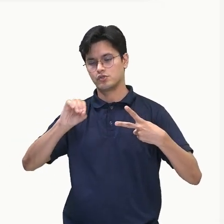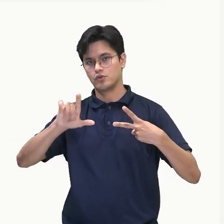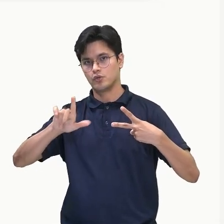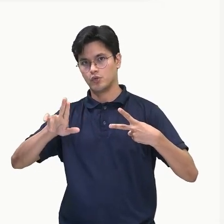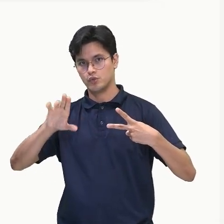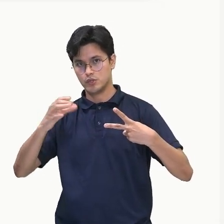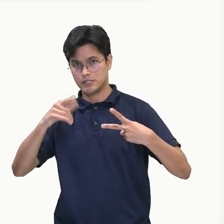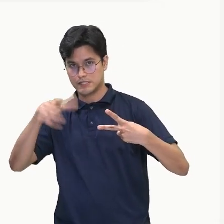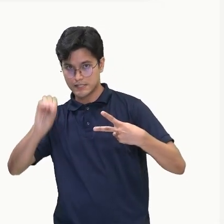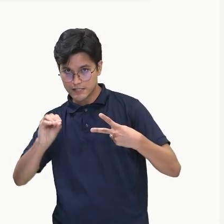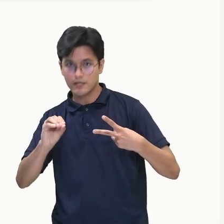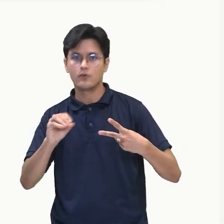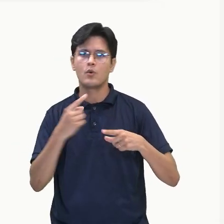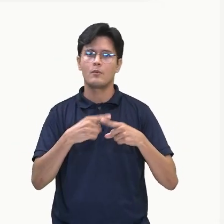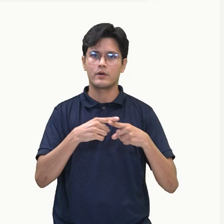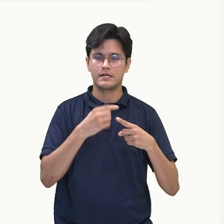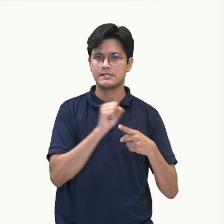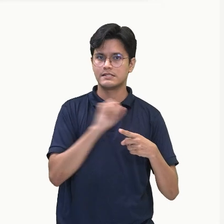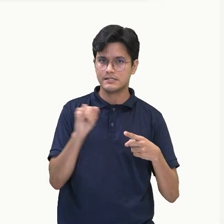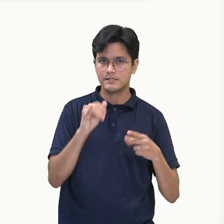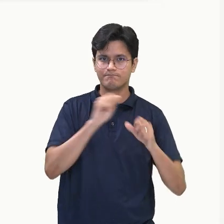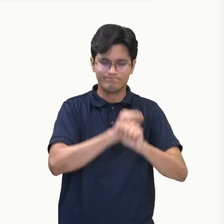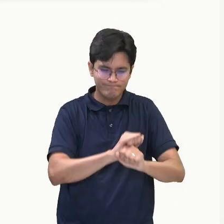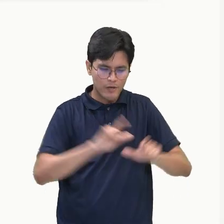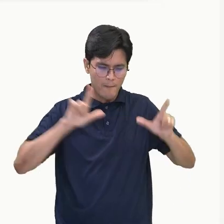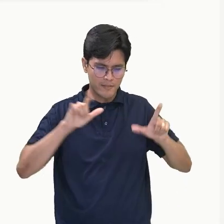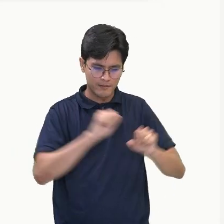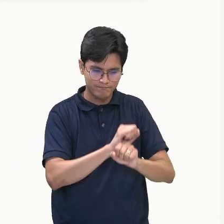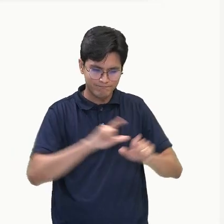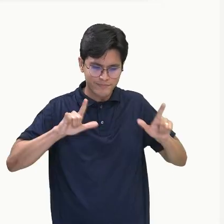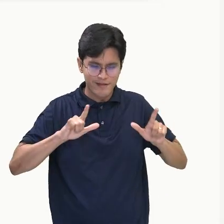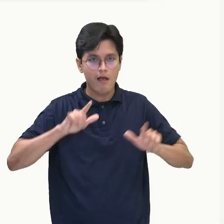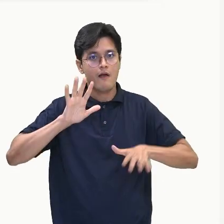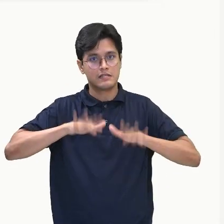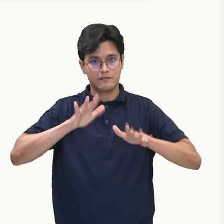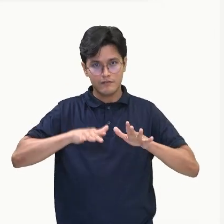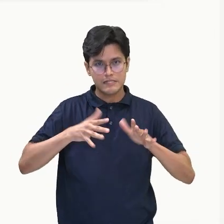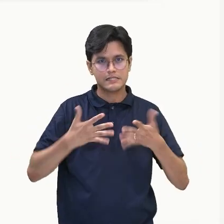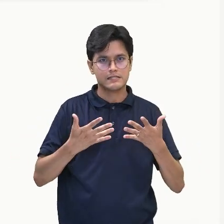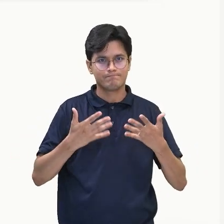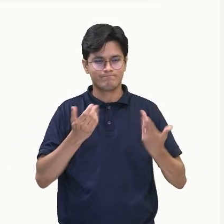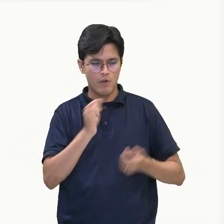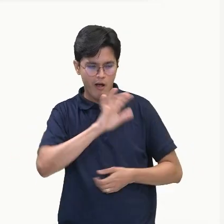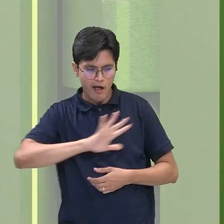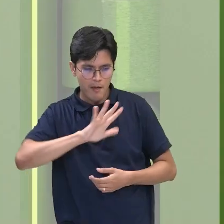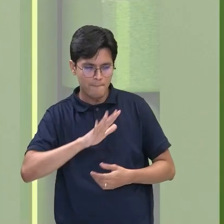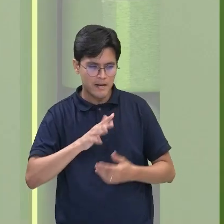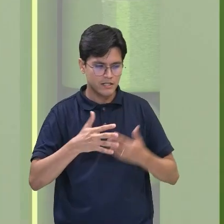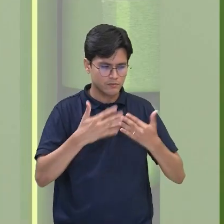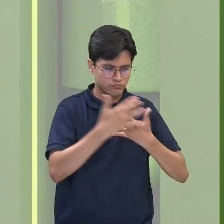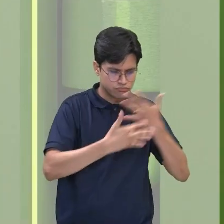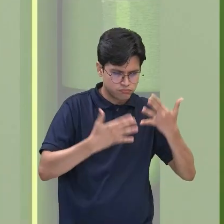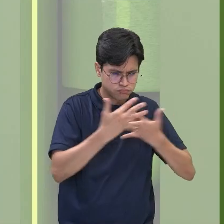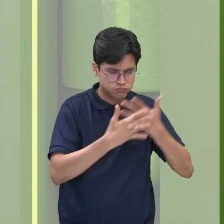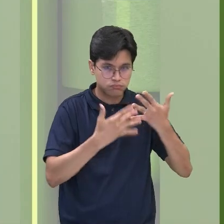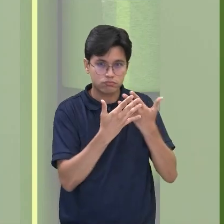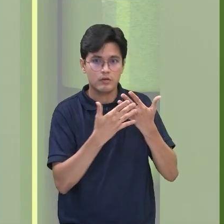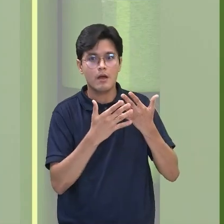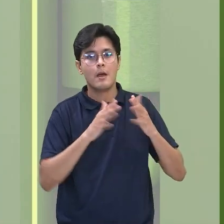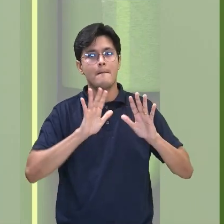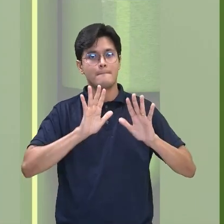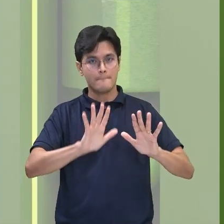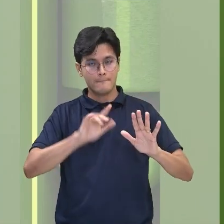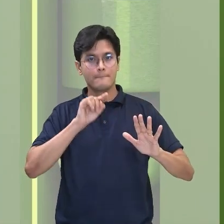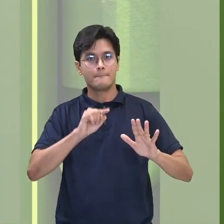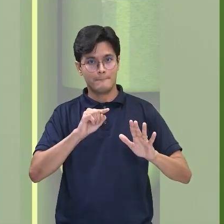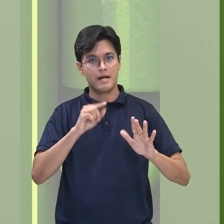de se perder um pouquinho da resolução dela. O microscópio ele tem a possibilidade, a tecnologia de